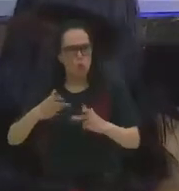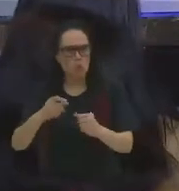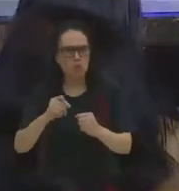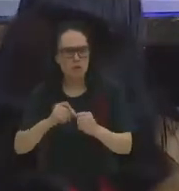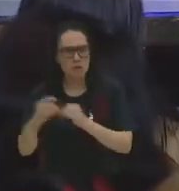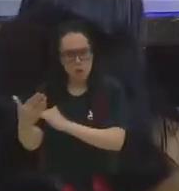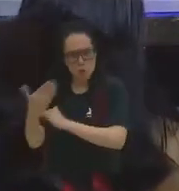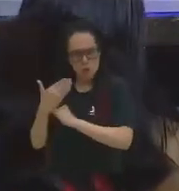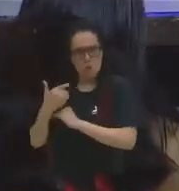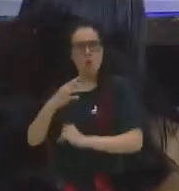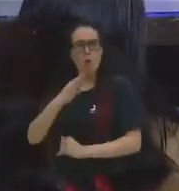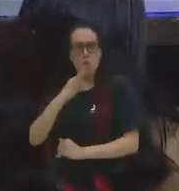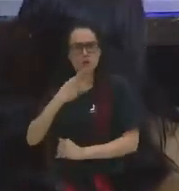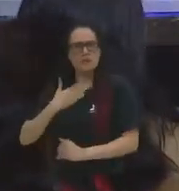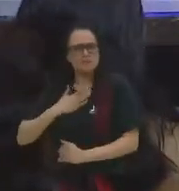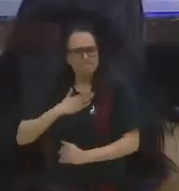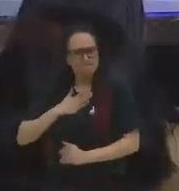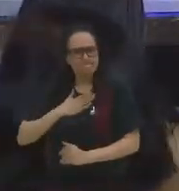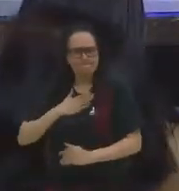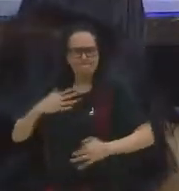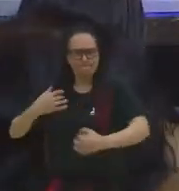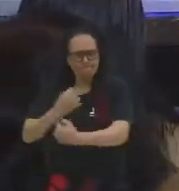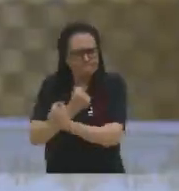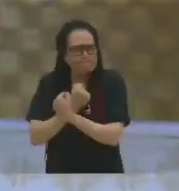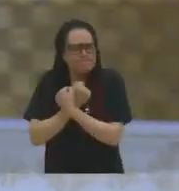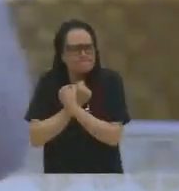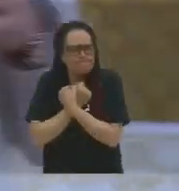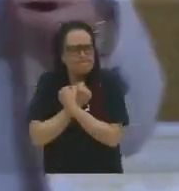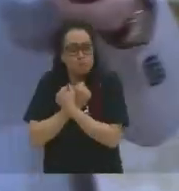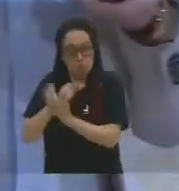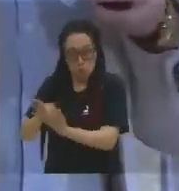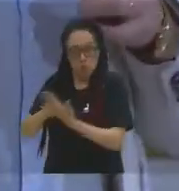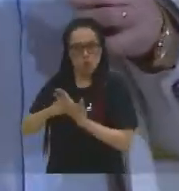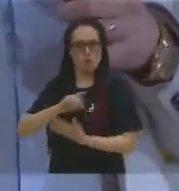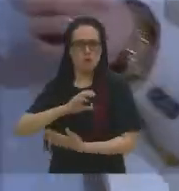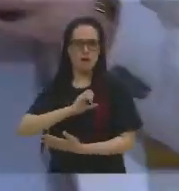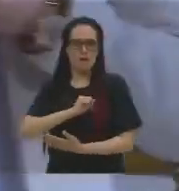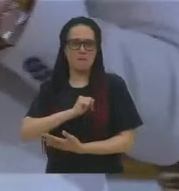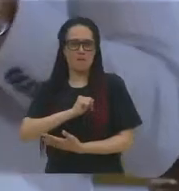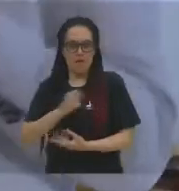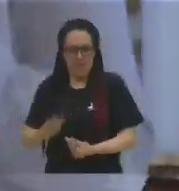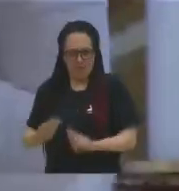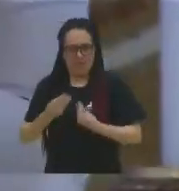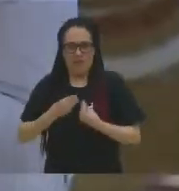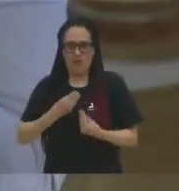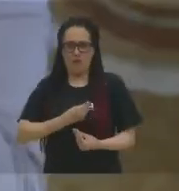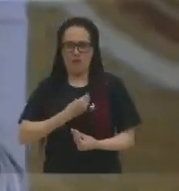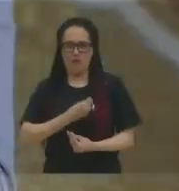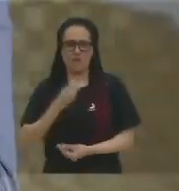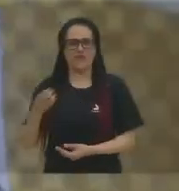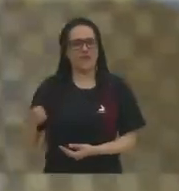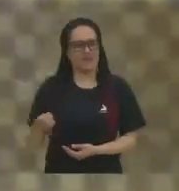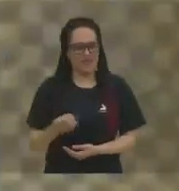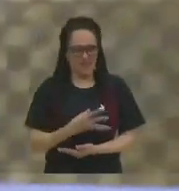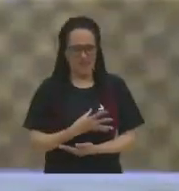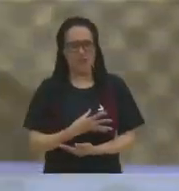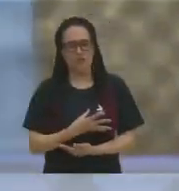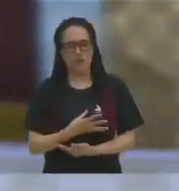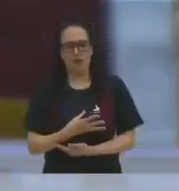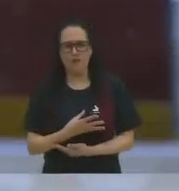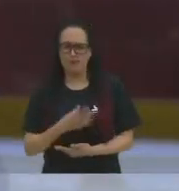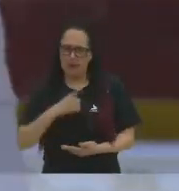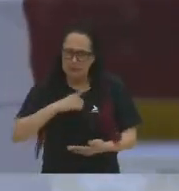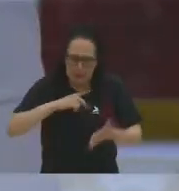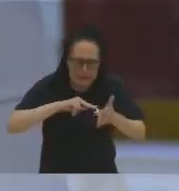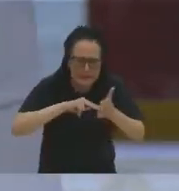me acolheu, me demonstrou amor, me fez viver de novo. Não diz com essas palavras, mas tem